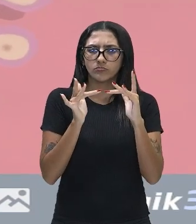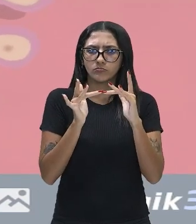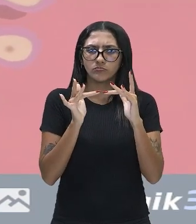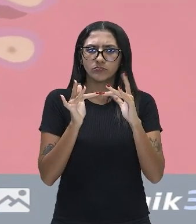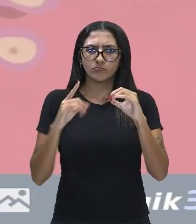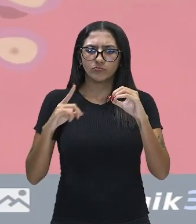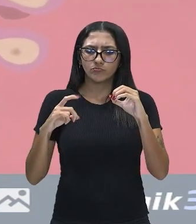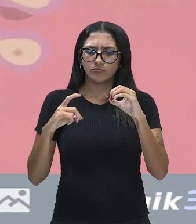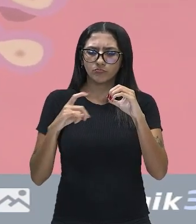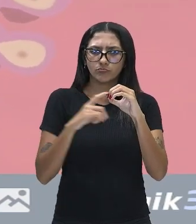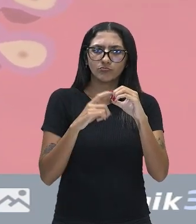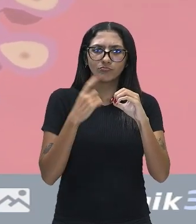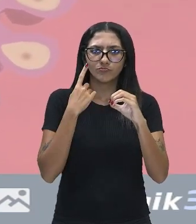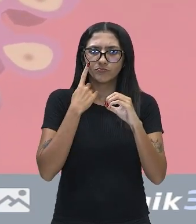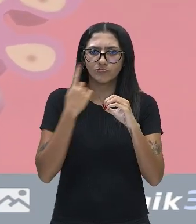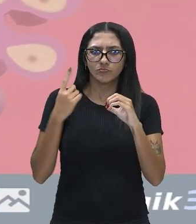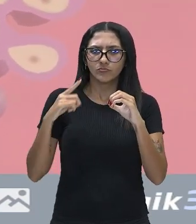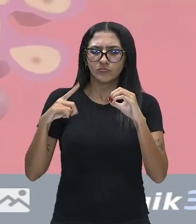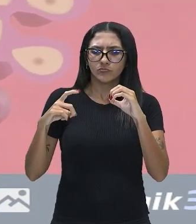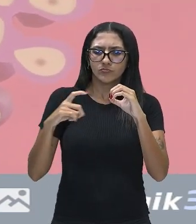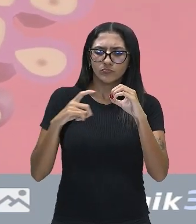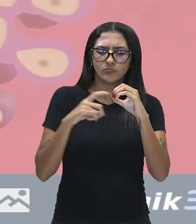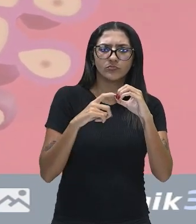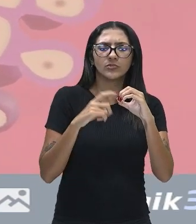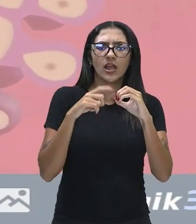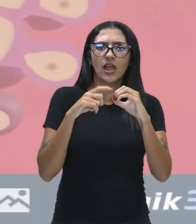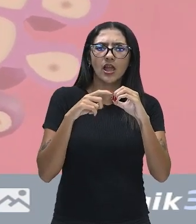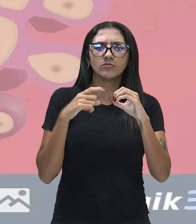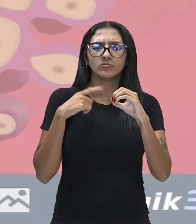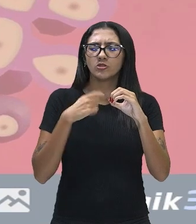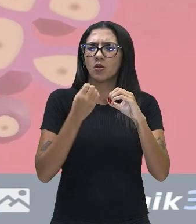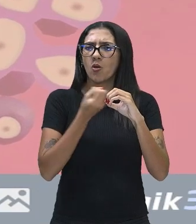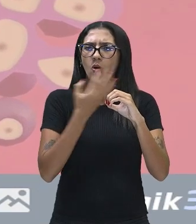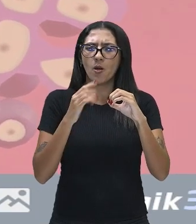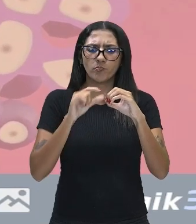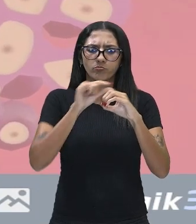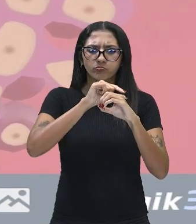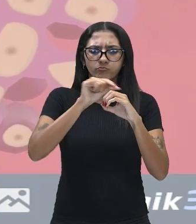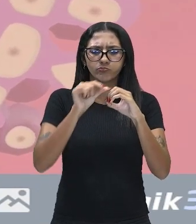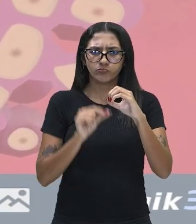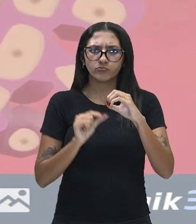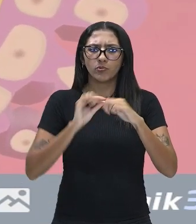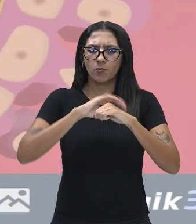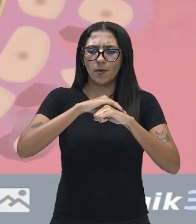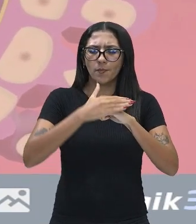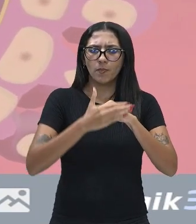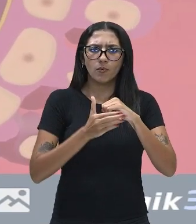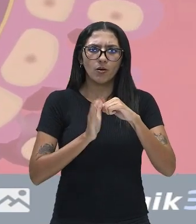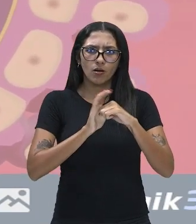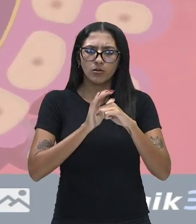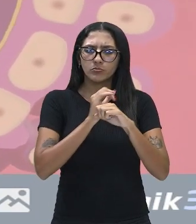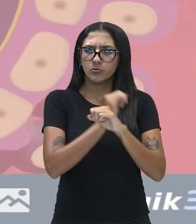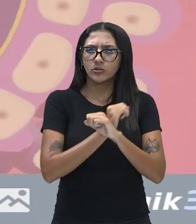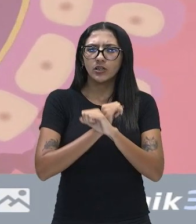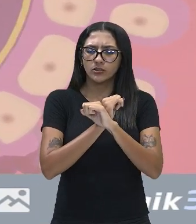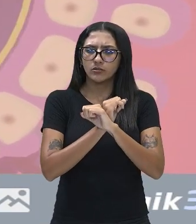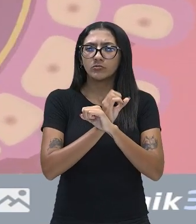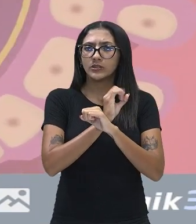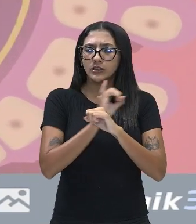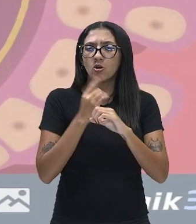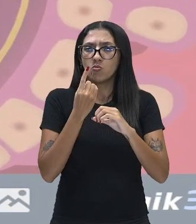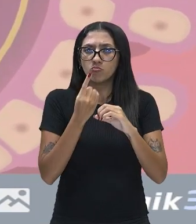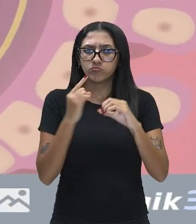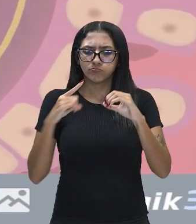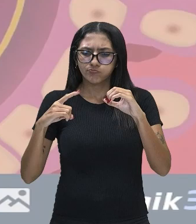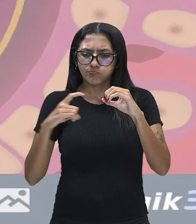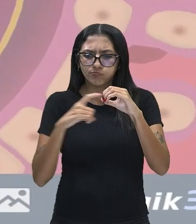Quando o espermatozoide chega no óvulo, ele tem uma membrana, e aí quando um consegue romper